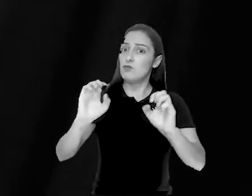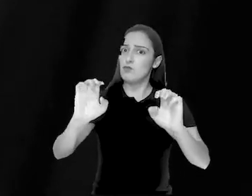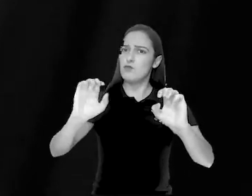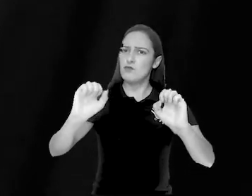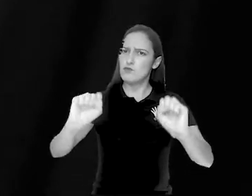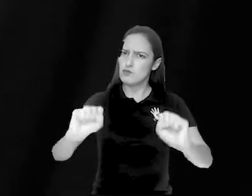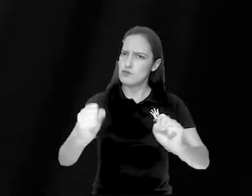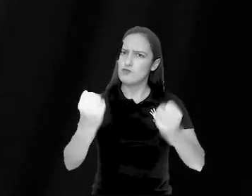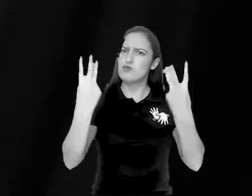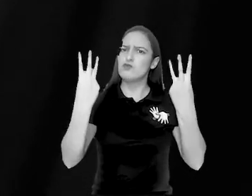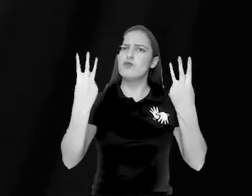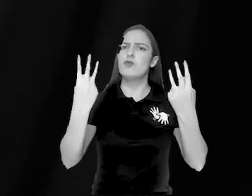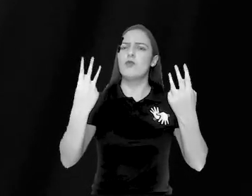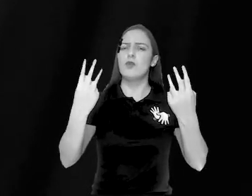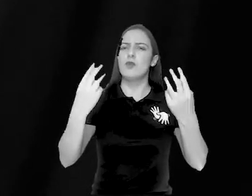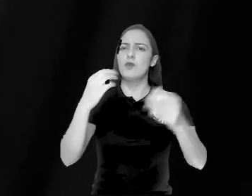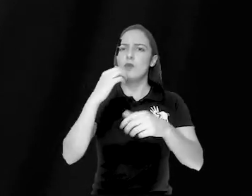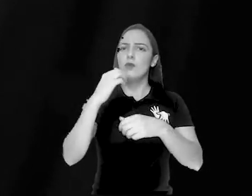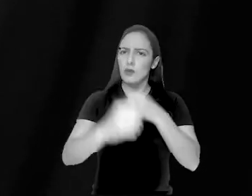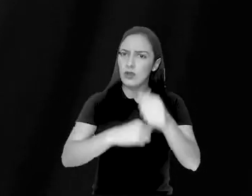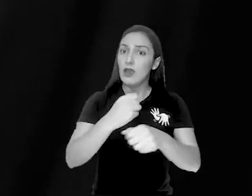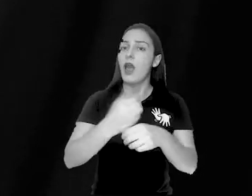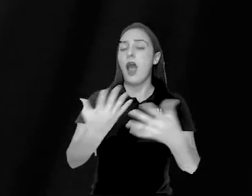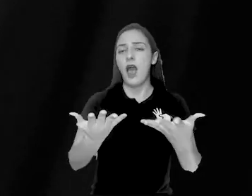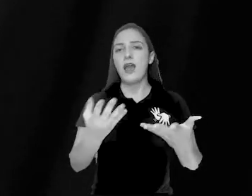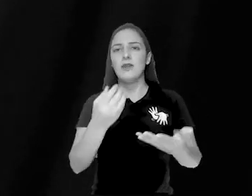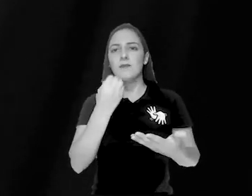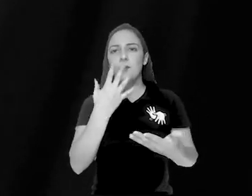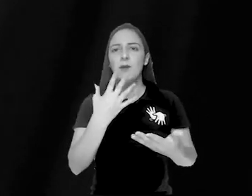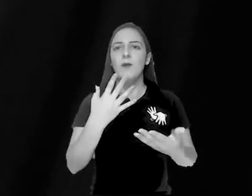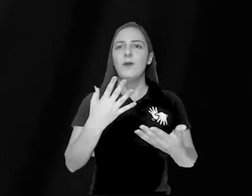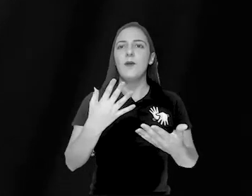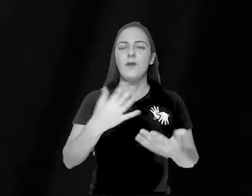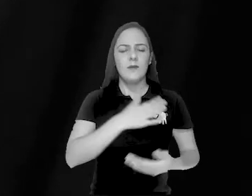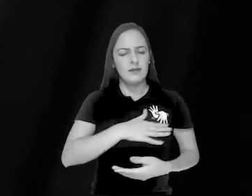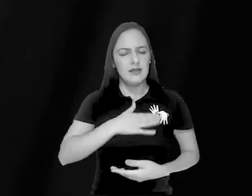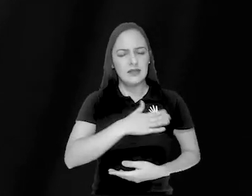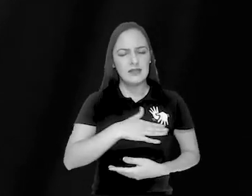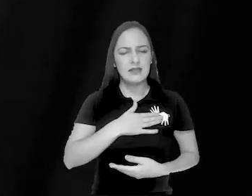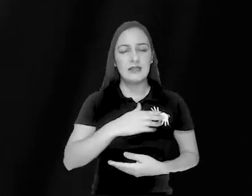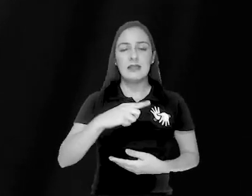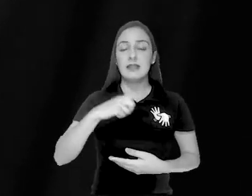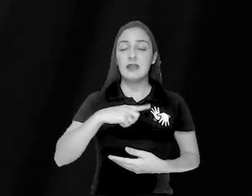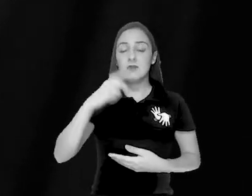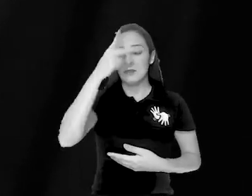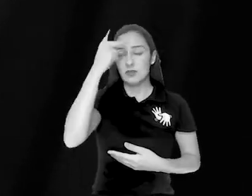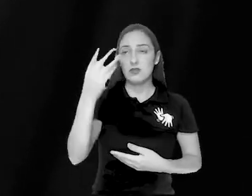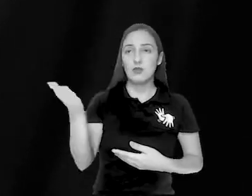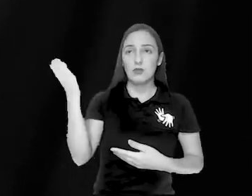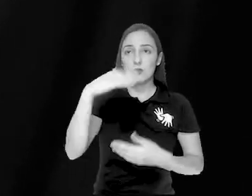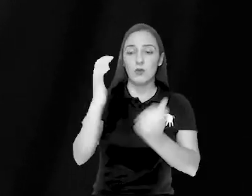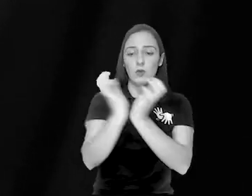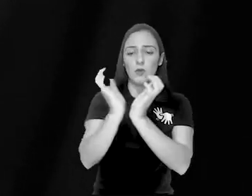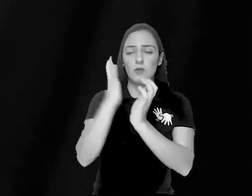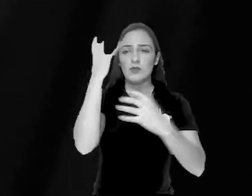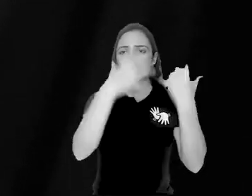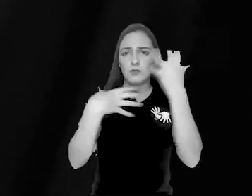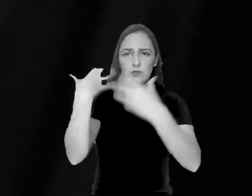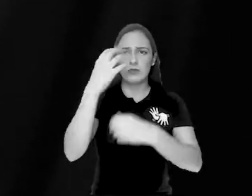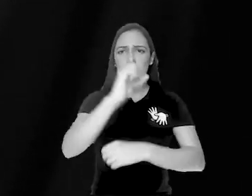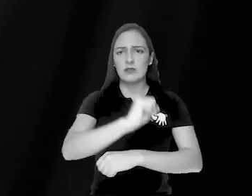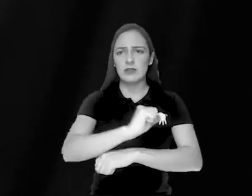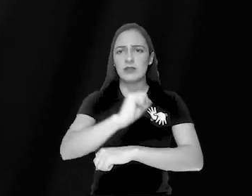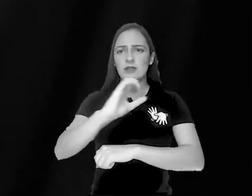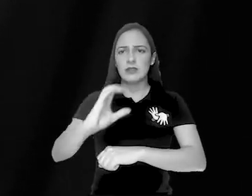já para o segundo Festival de Viola, onde nós tivemos o prazer de receber a Orquestra de Viola de Santa Catarina, com 22